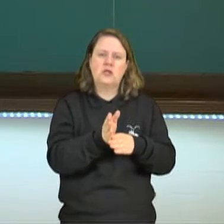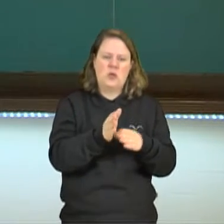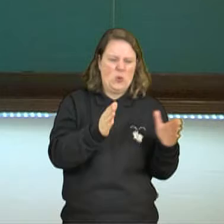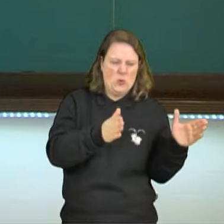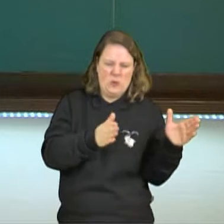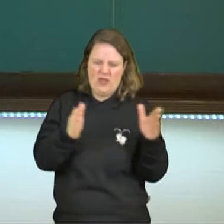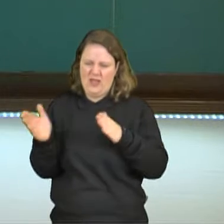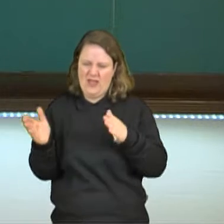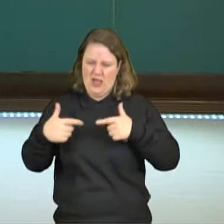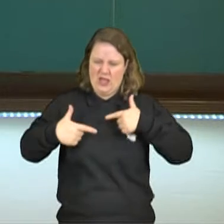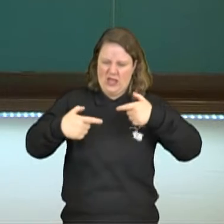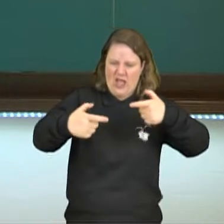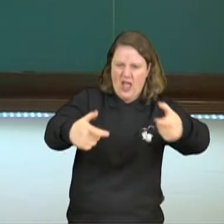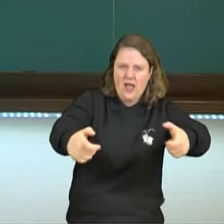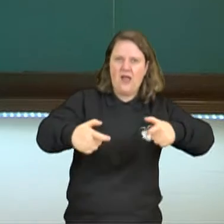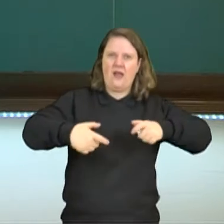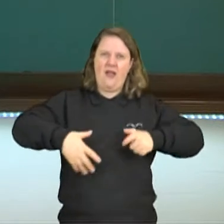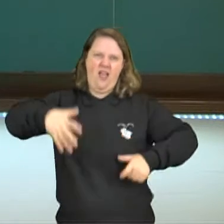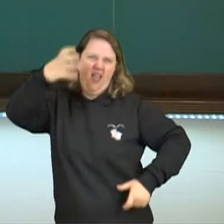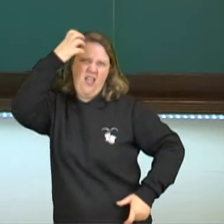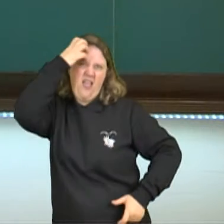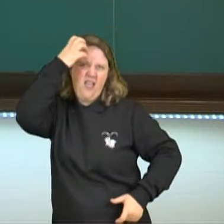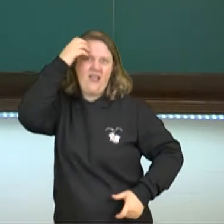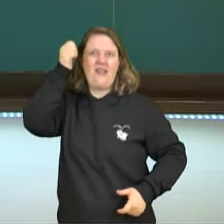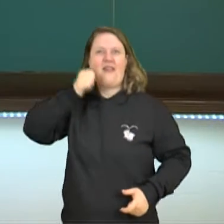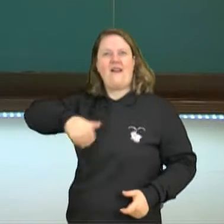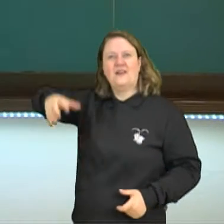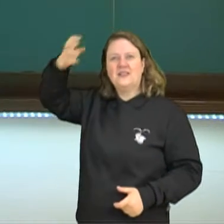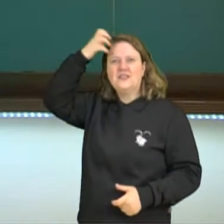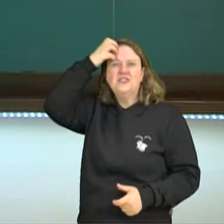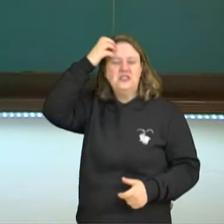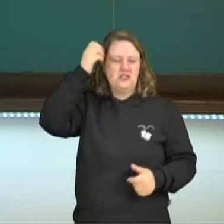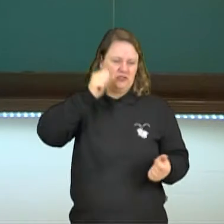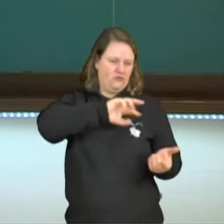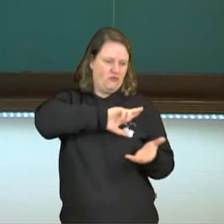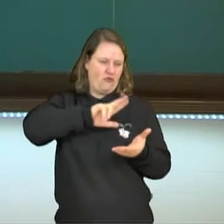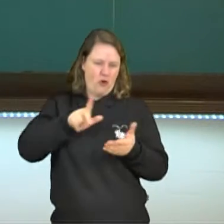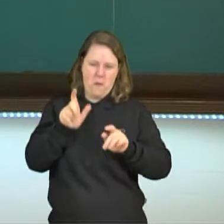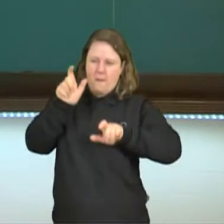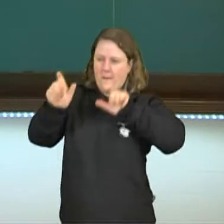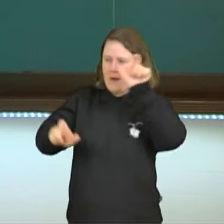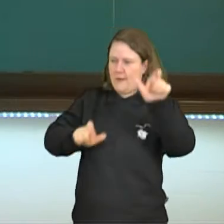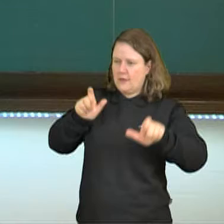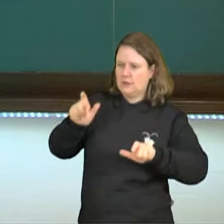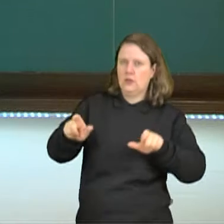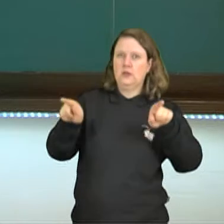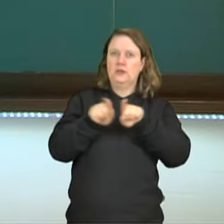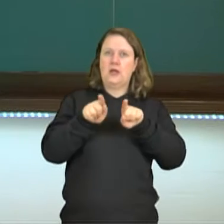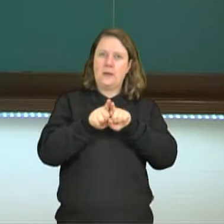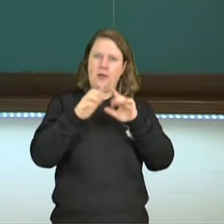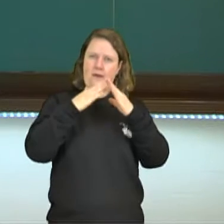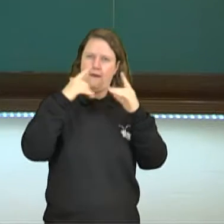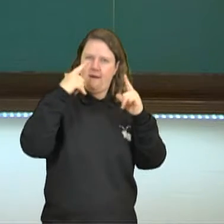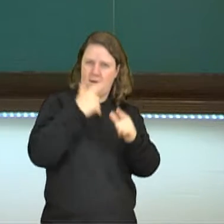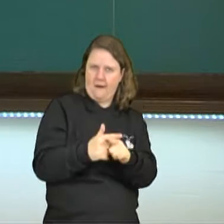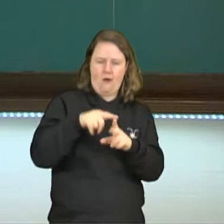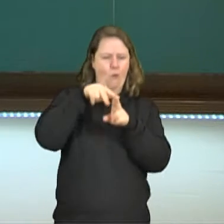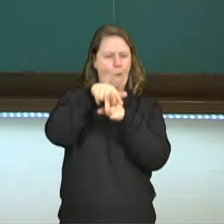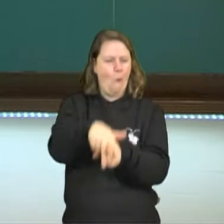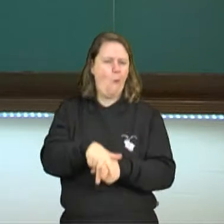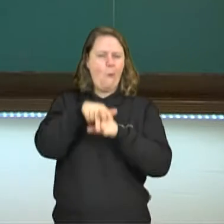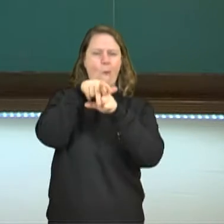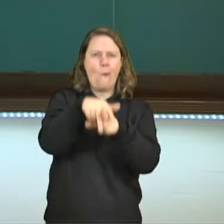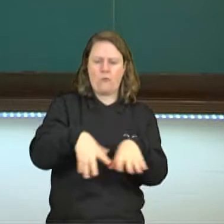guerras, reis, rainhas, ocupações, príncipes, princesas, clérigos, cavaleiros,